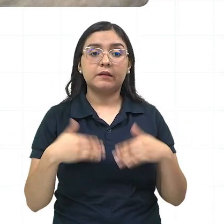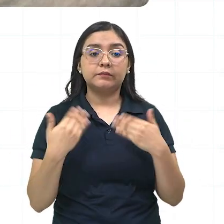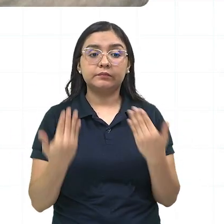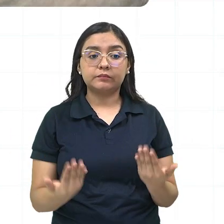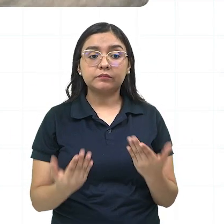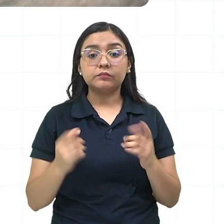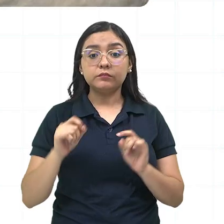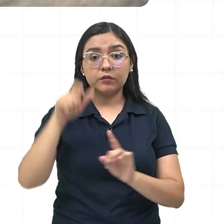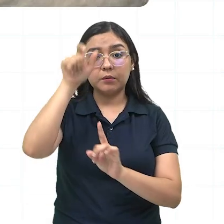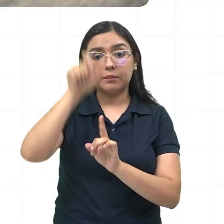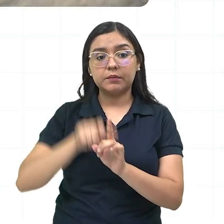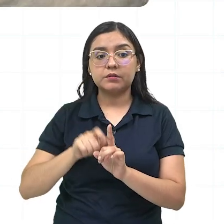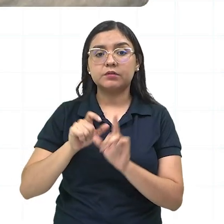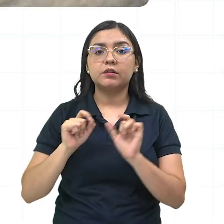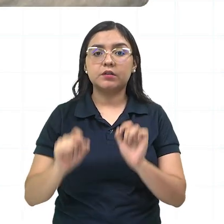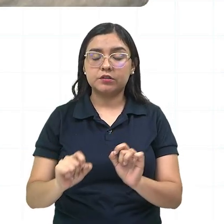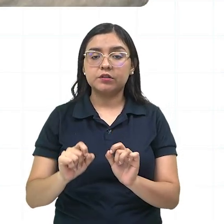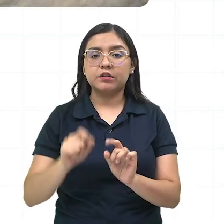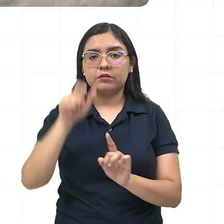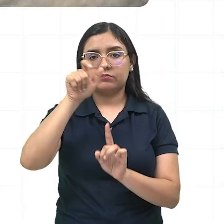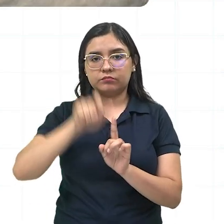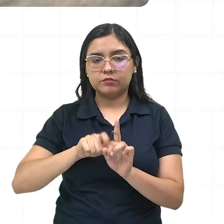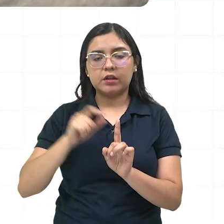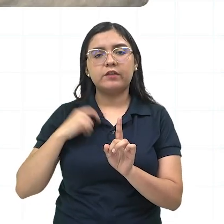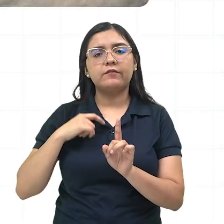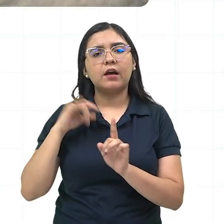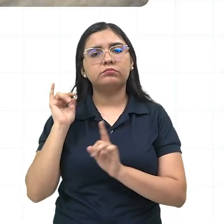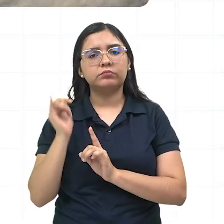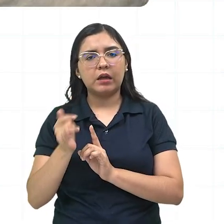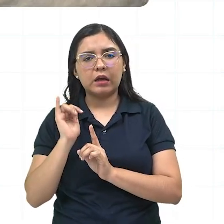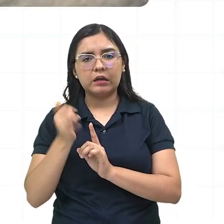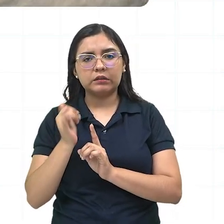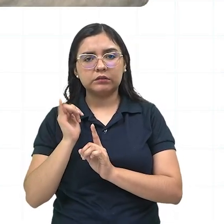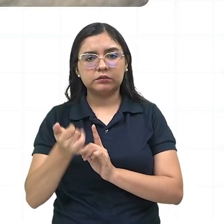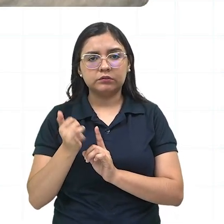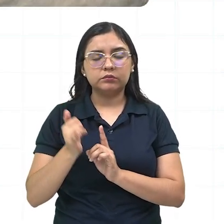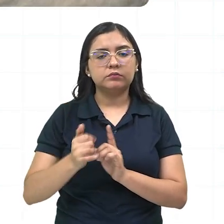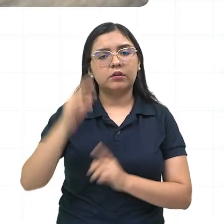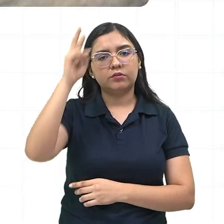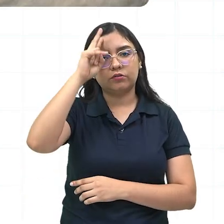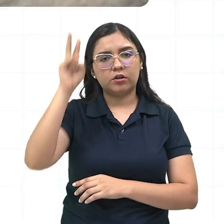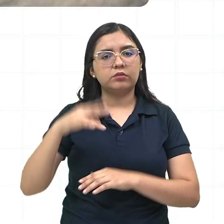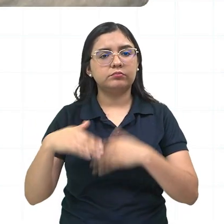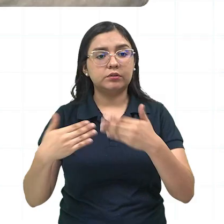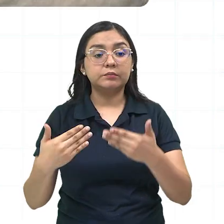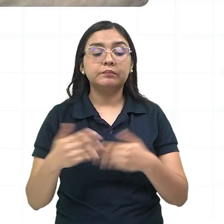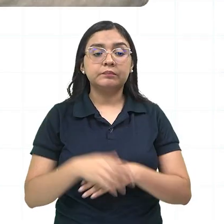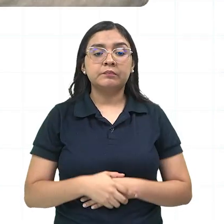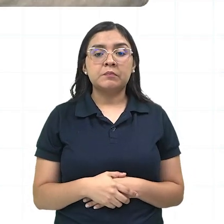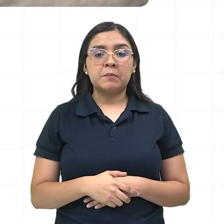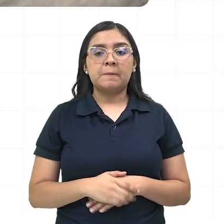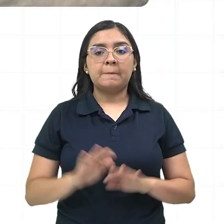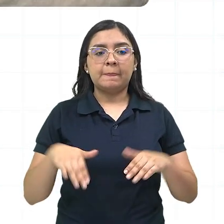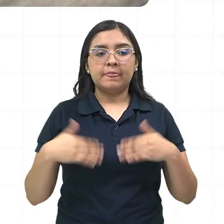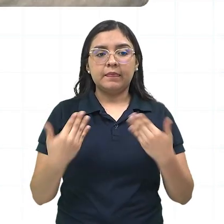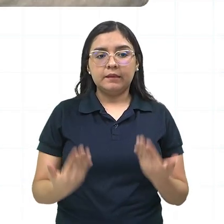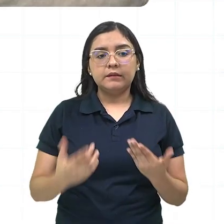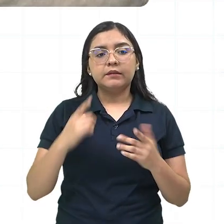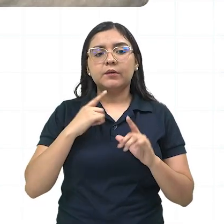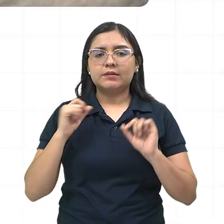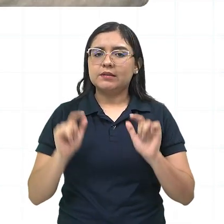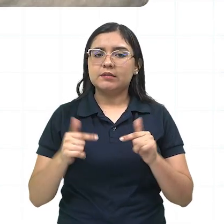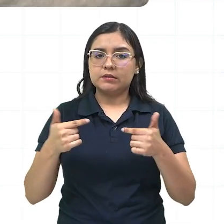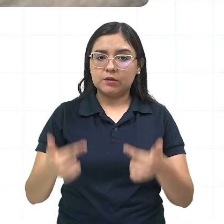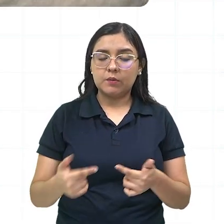o personagem lírico, ele vai contando e a história vai acontecendo. Então, a ação épica,